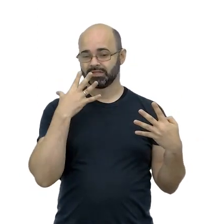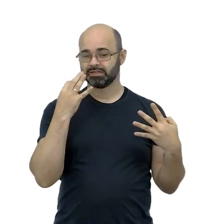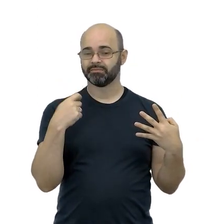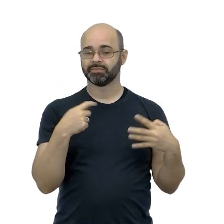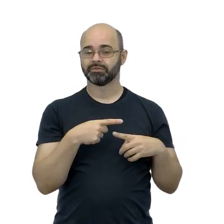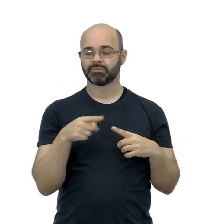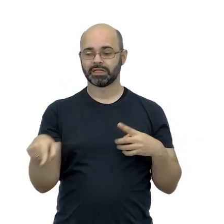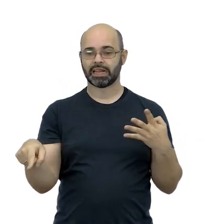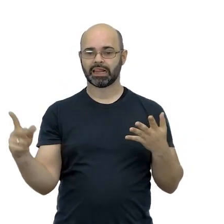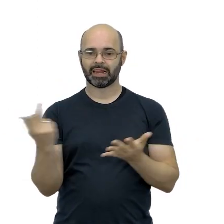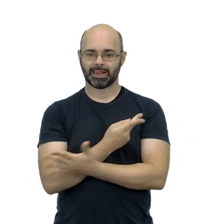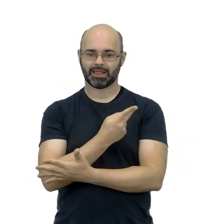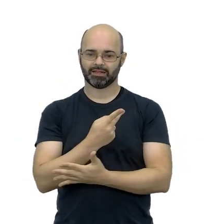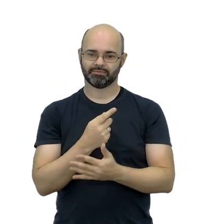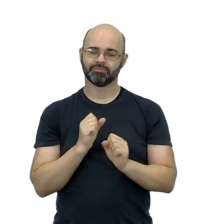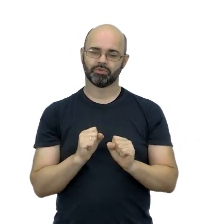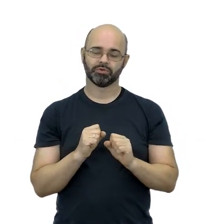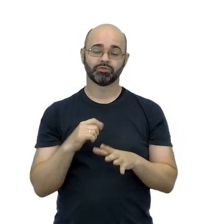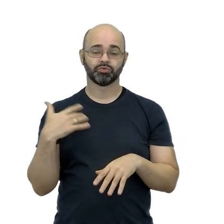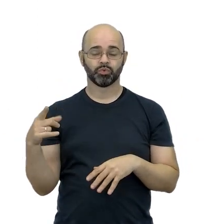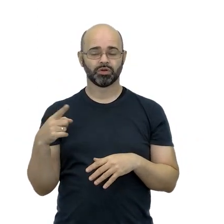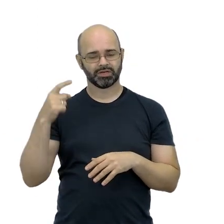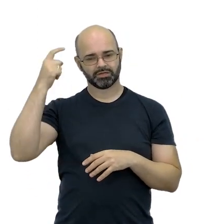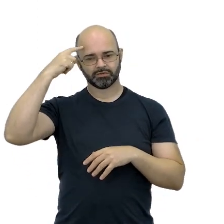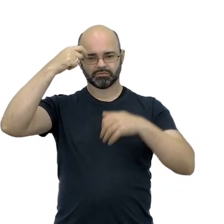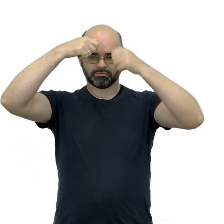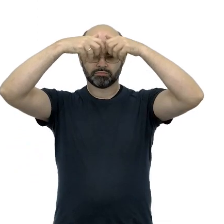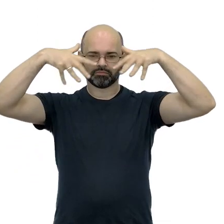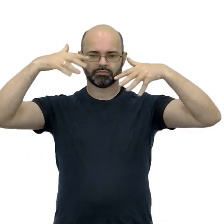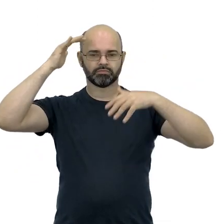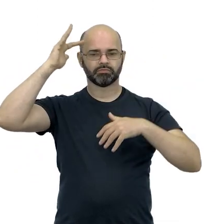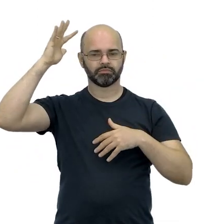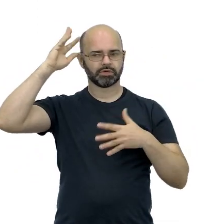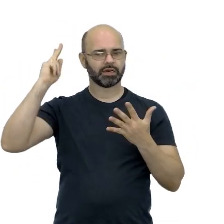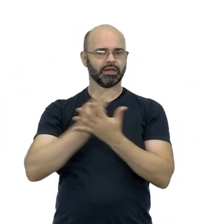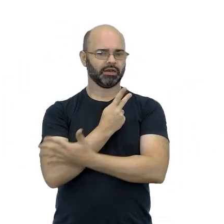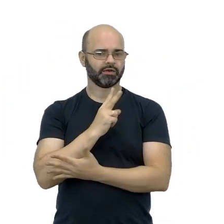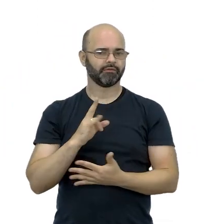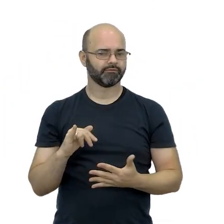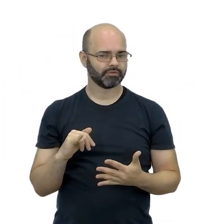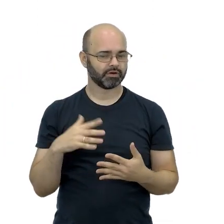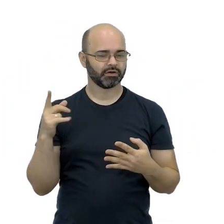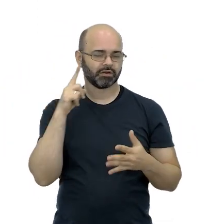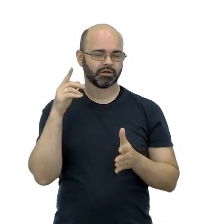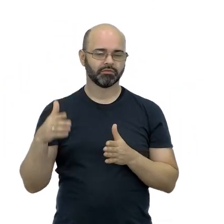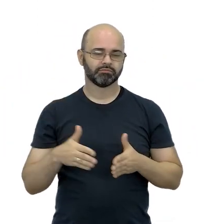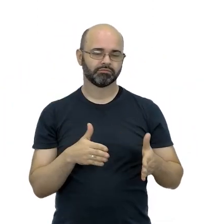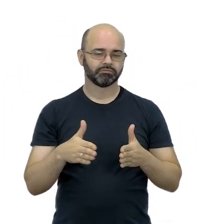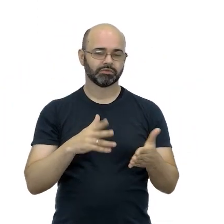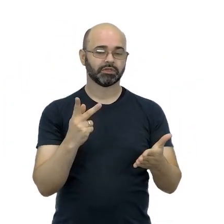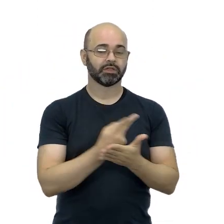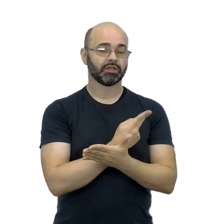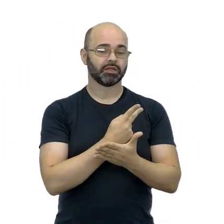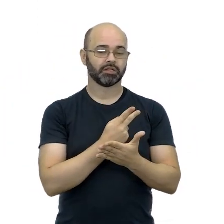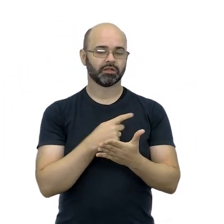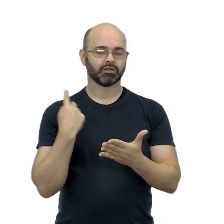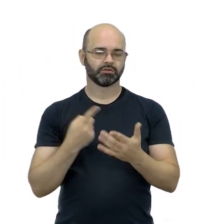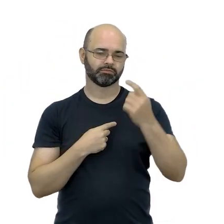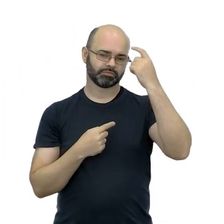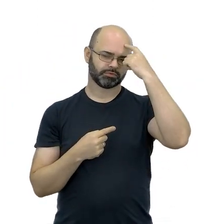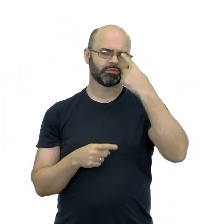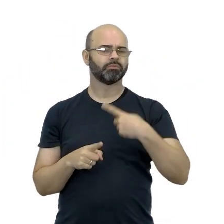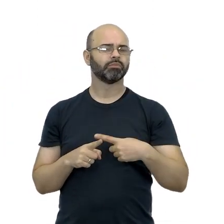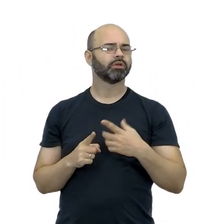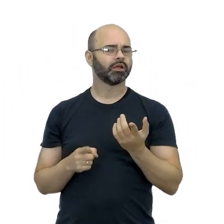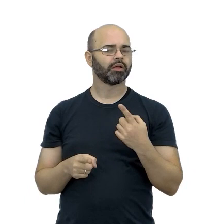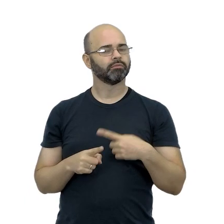que o aluno pode errar, ou seja, quando ele faz o mapa mental dele, ele vai cometer um erro. Naquela estradinha que ele comete aquele errinho, a gente tem que pensar por quê?